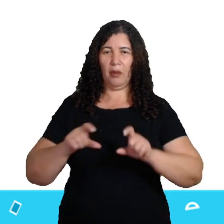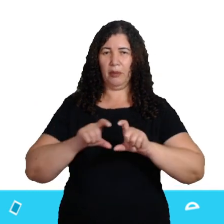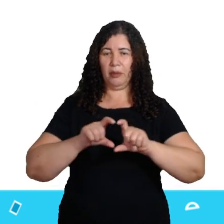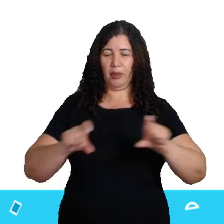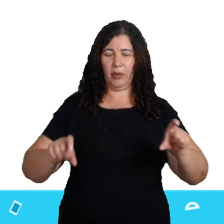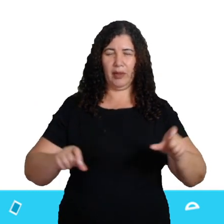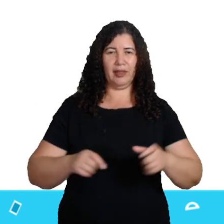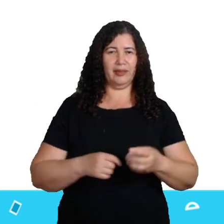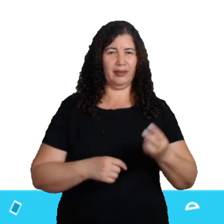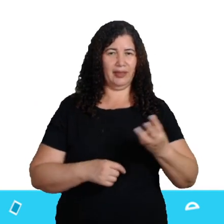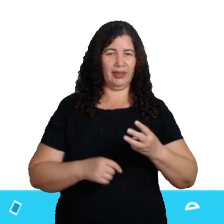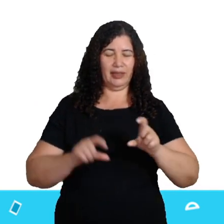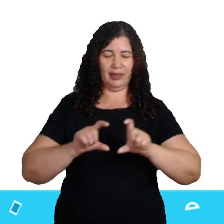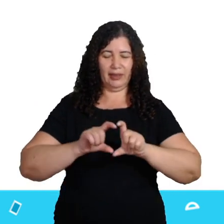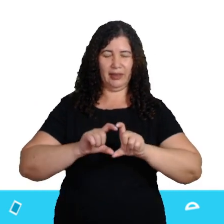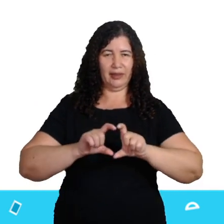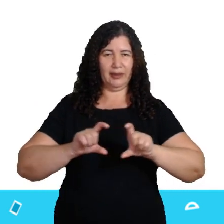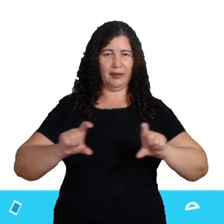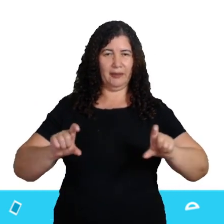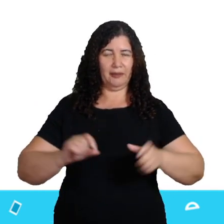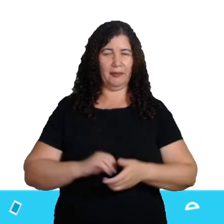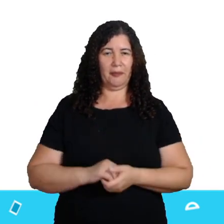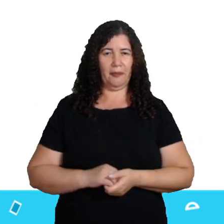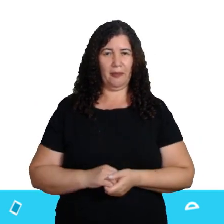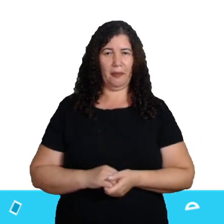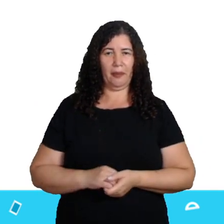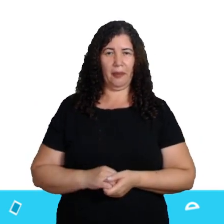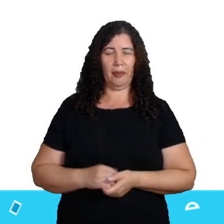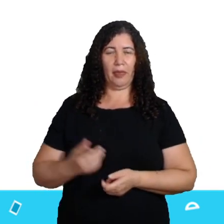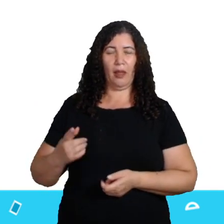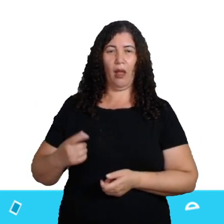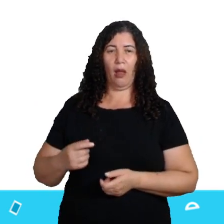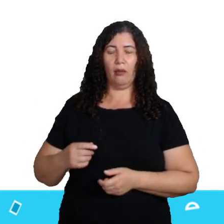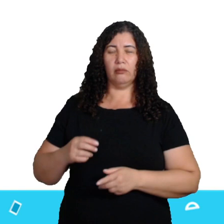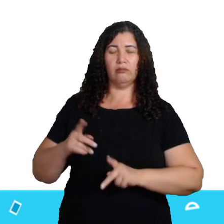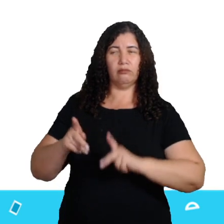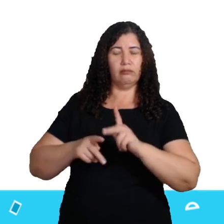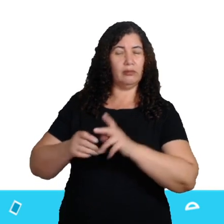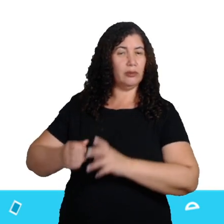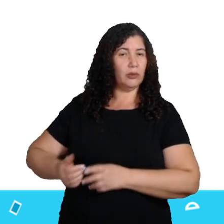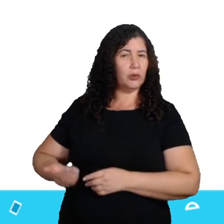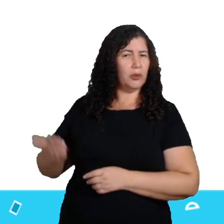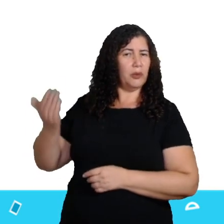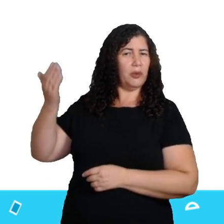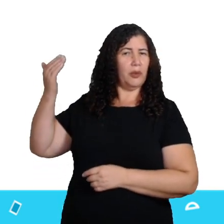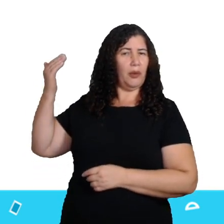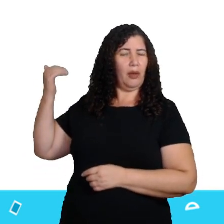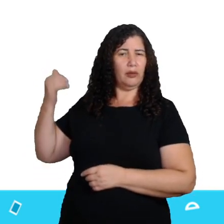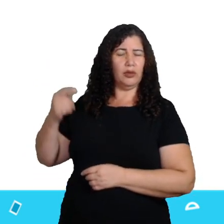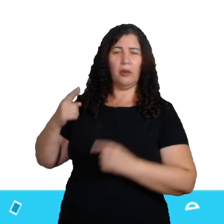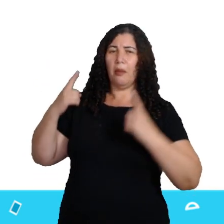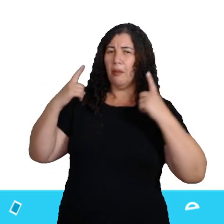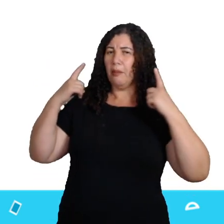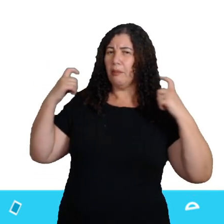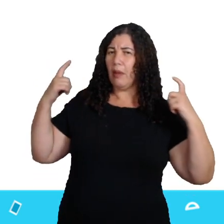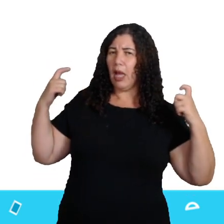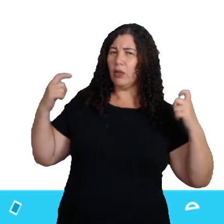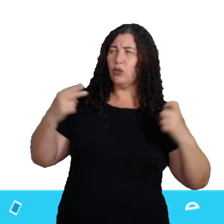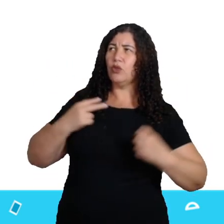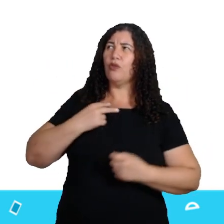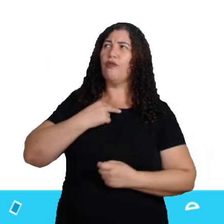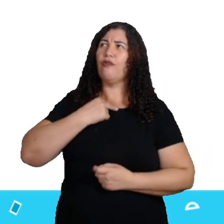nosso poema. Um sopro ancestral de tambores e vozes nos protege